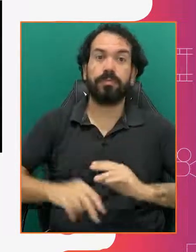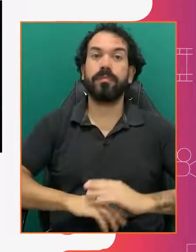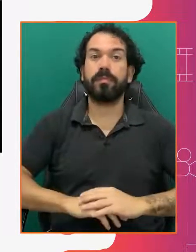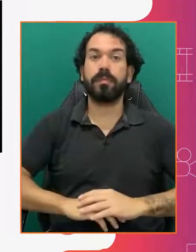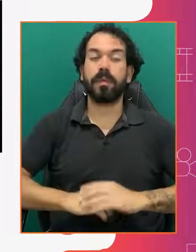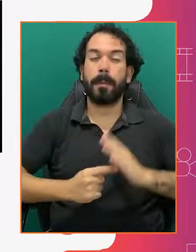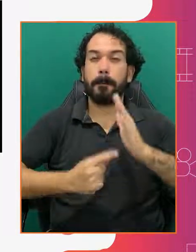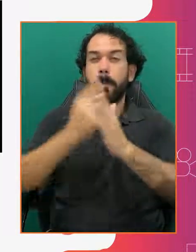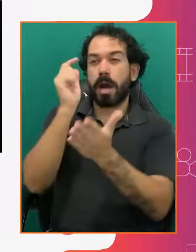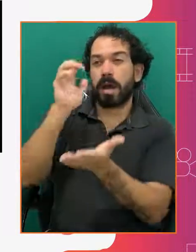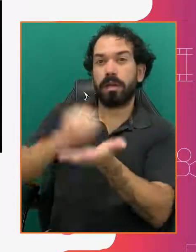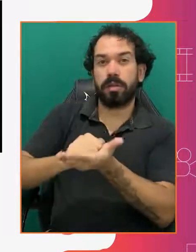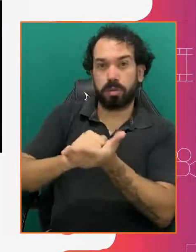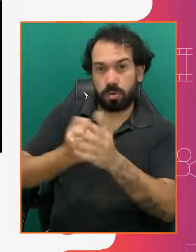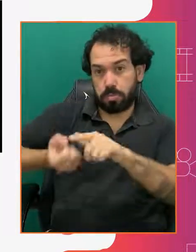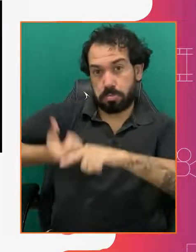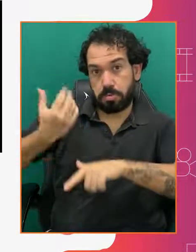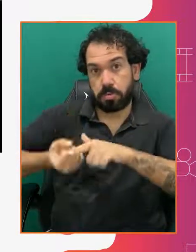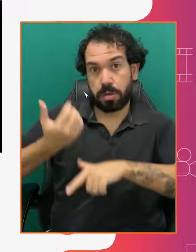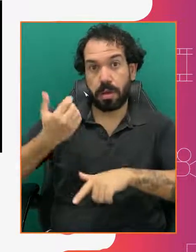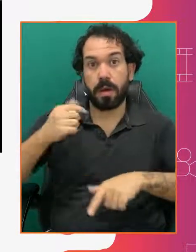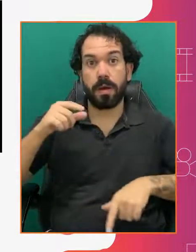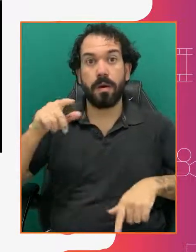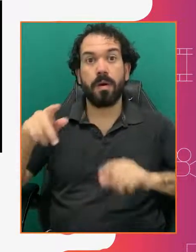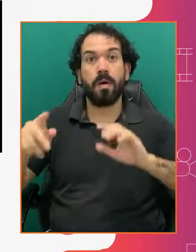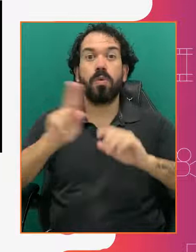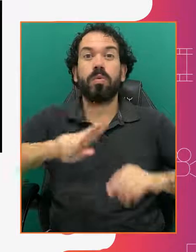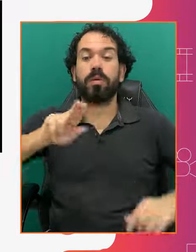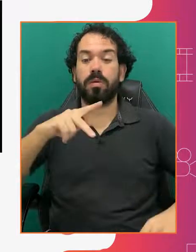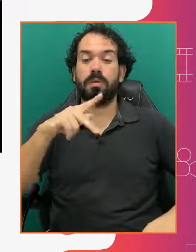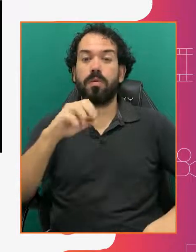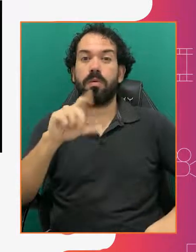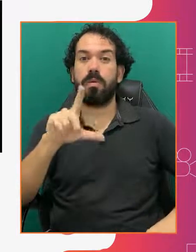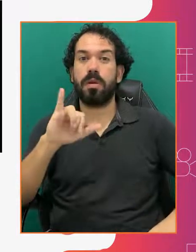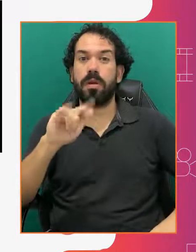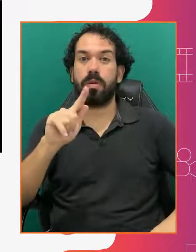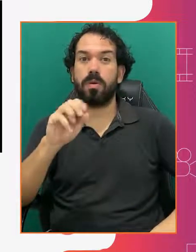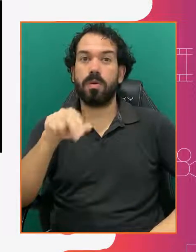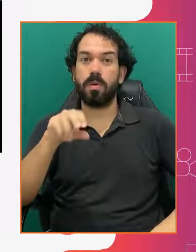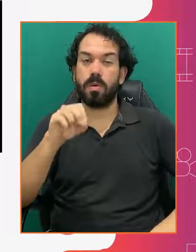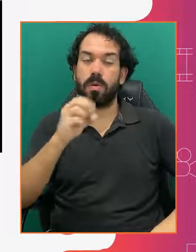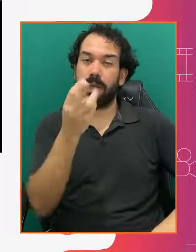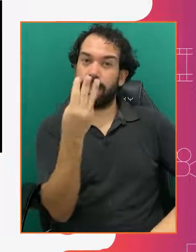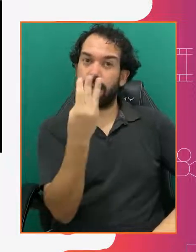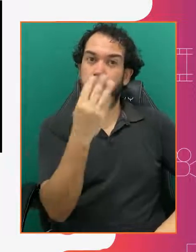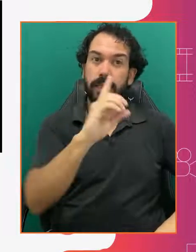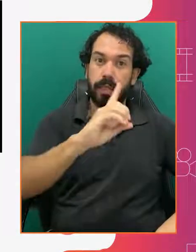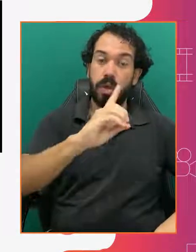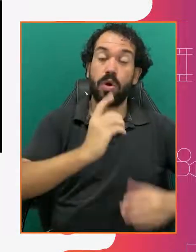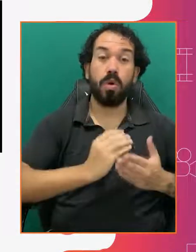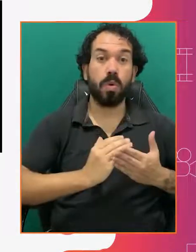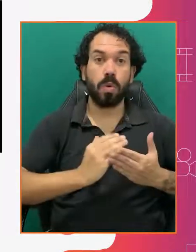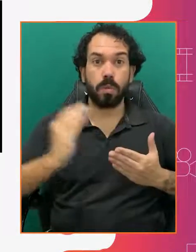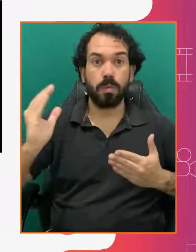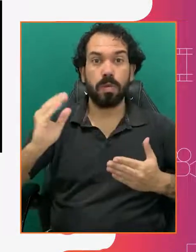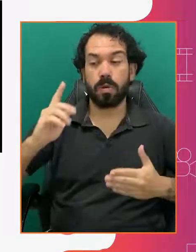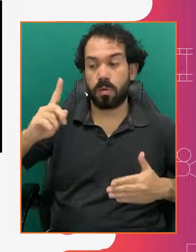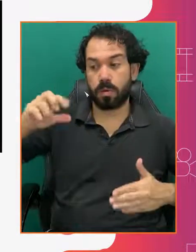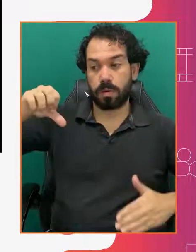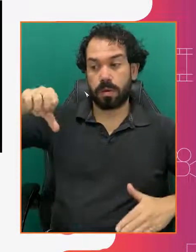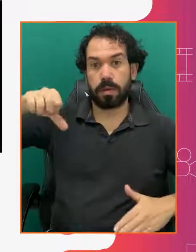uma produção realizada através da modelagem de polígonos em 3 dimensões surgiu